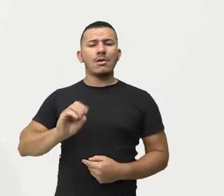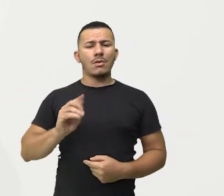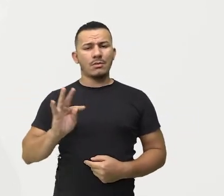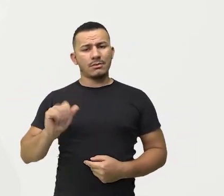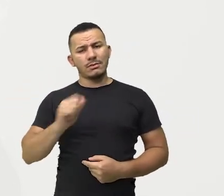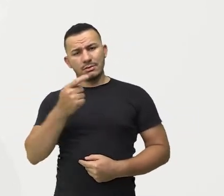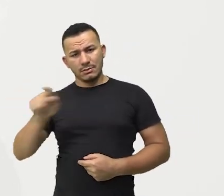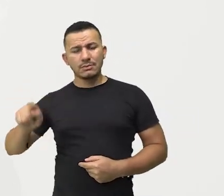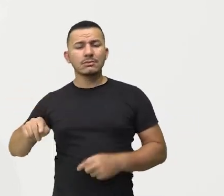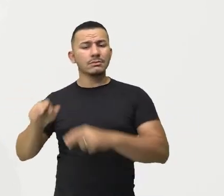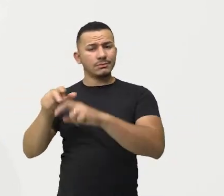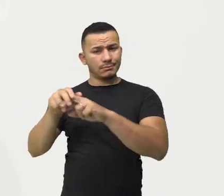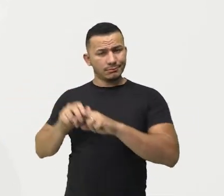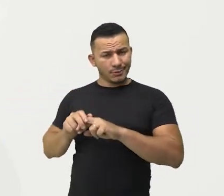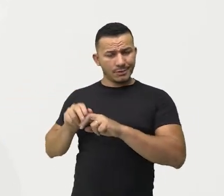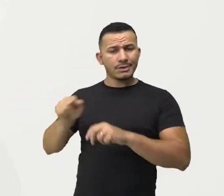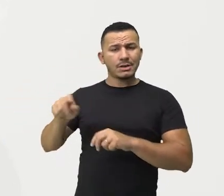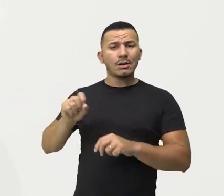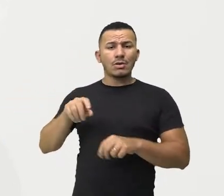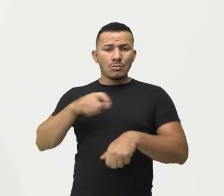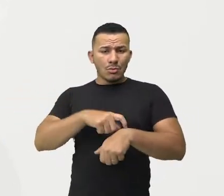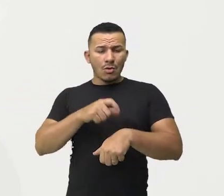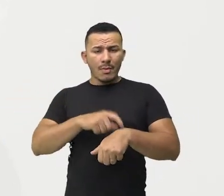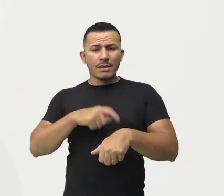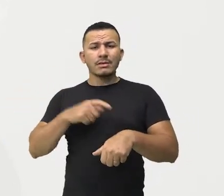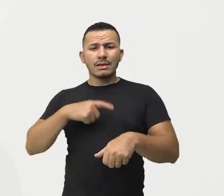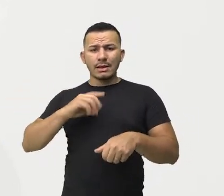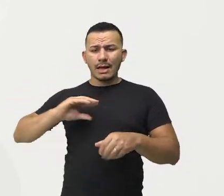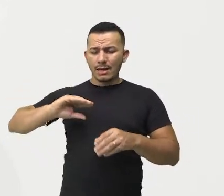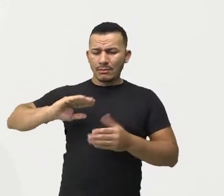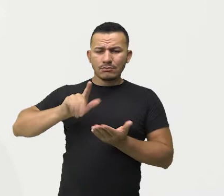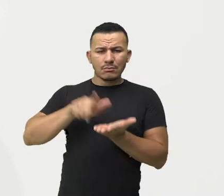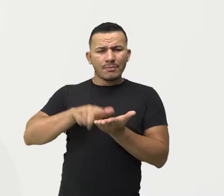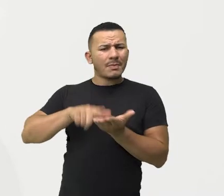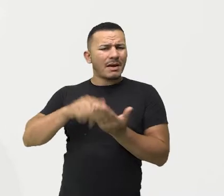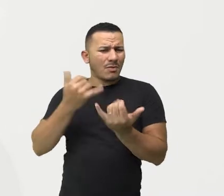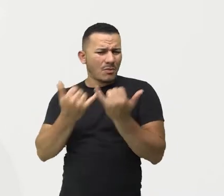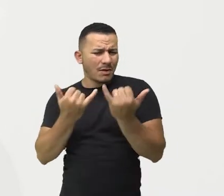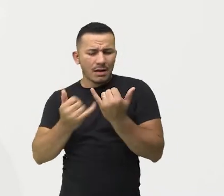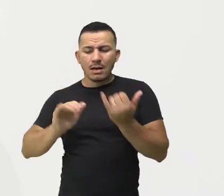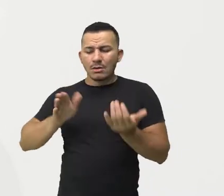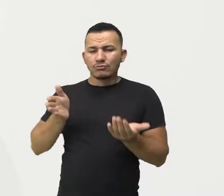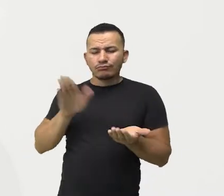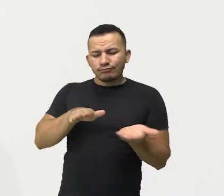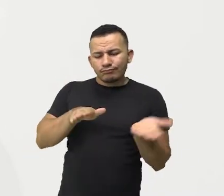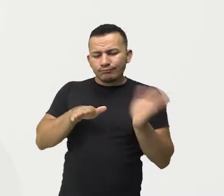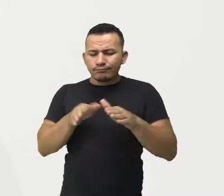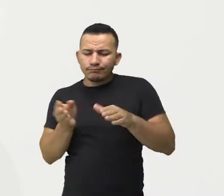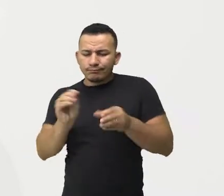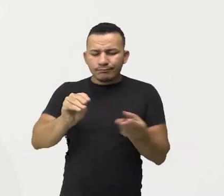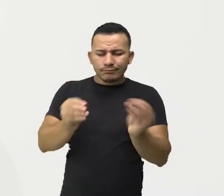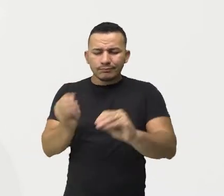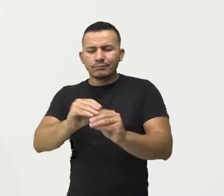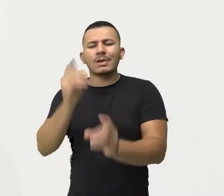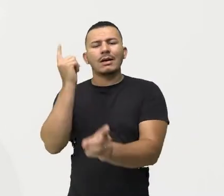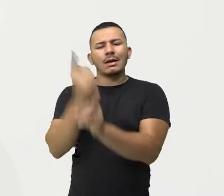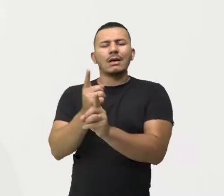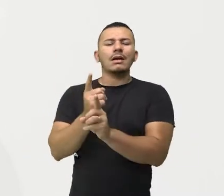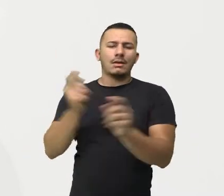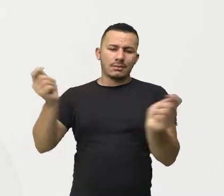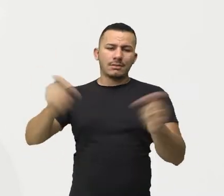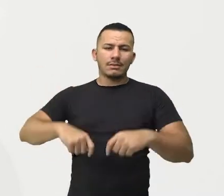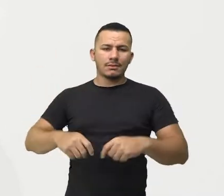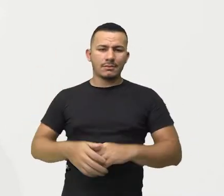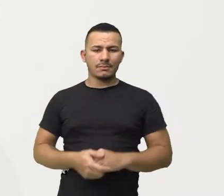que, portanto, se nós dobrarmos, sairmos dobrando, eu vou conseguir justapor uma figura em